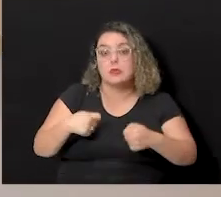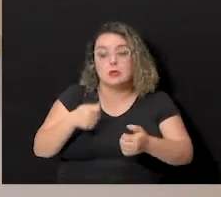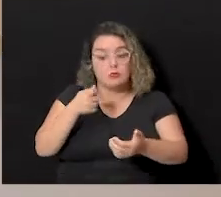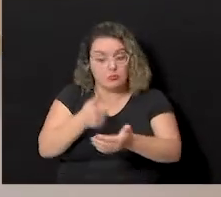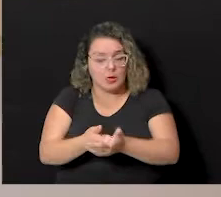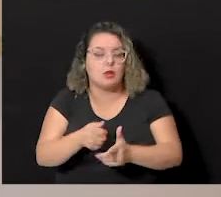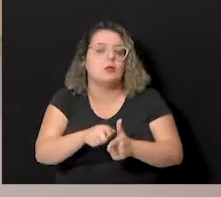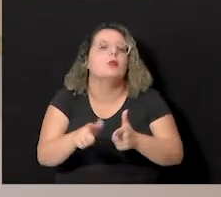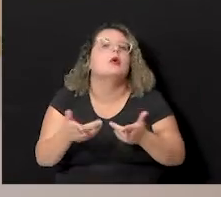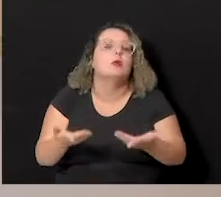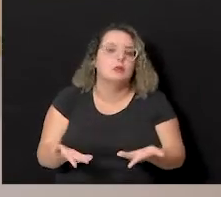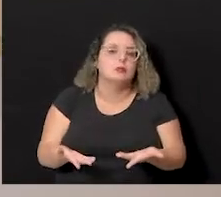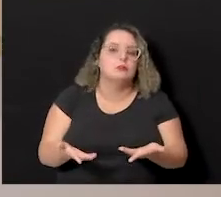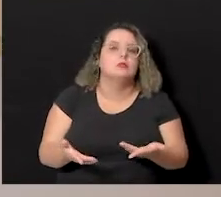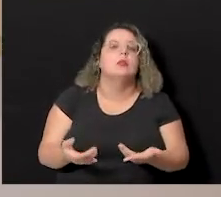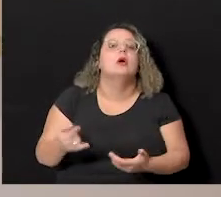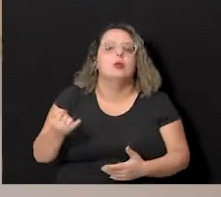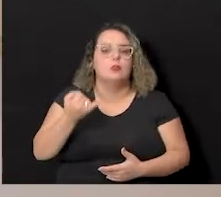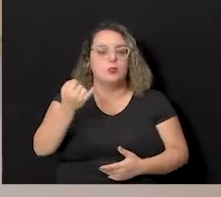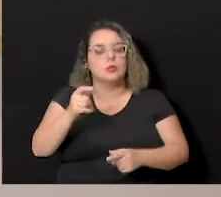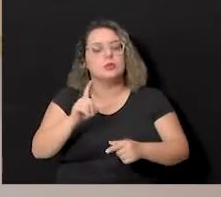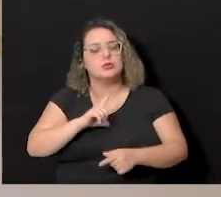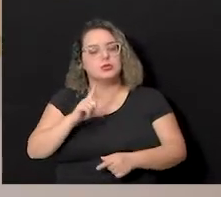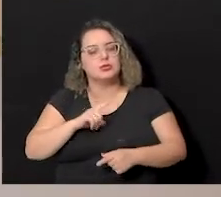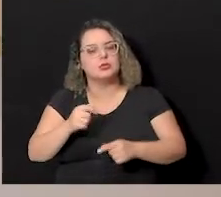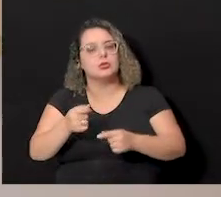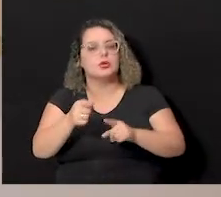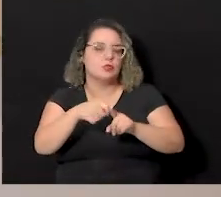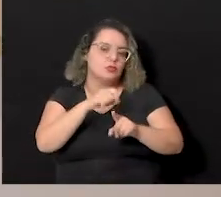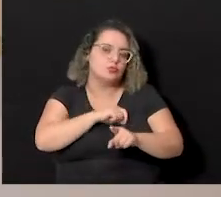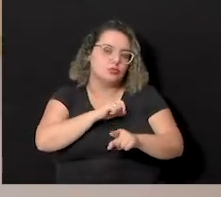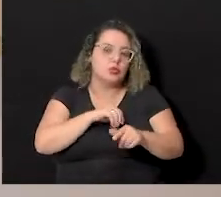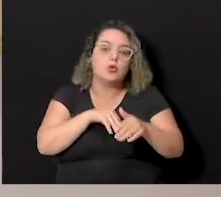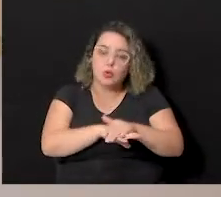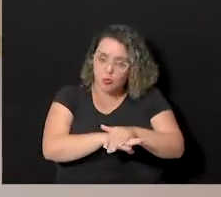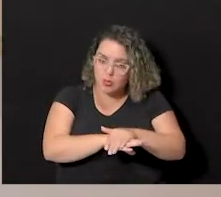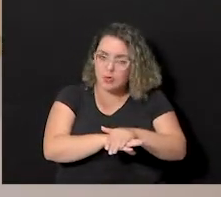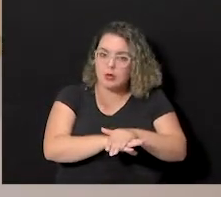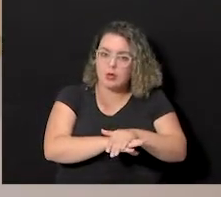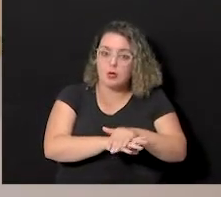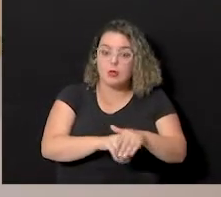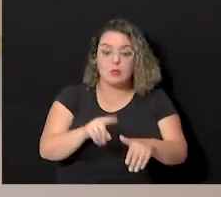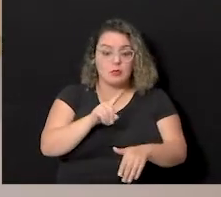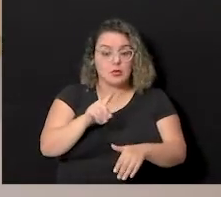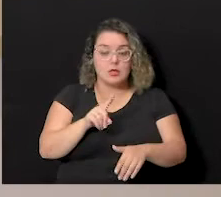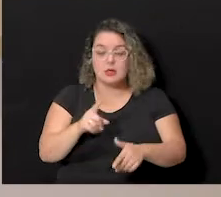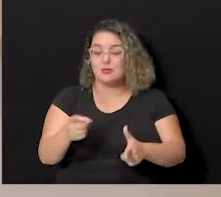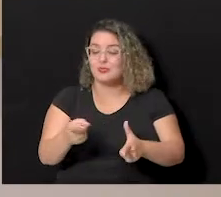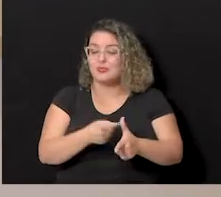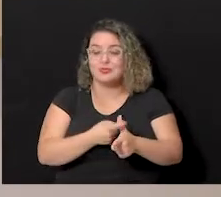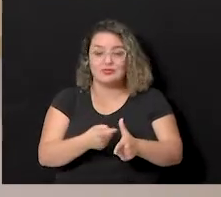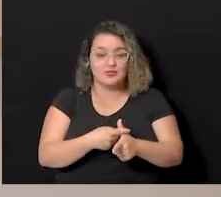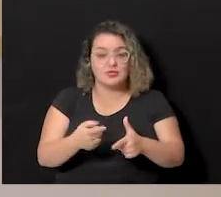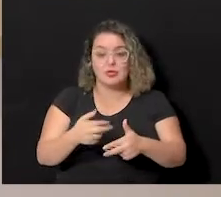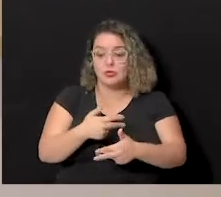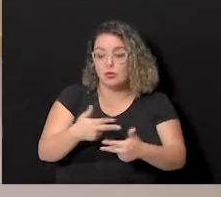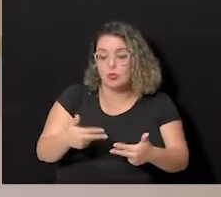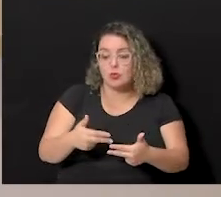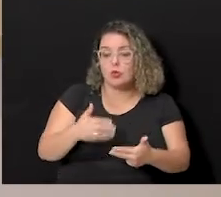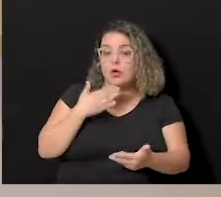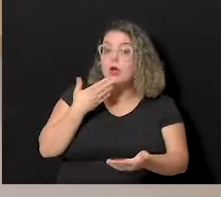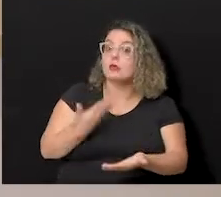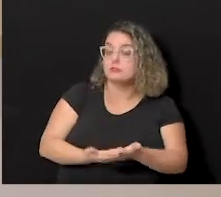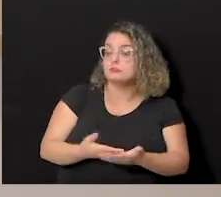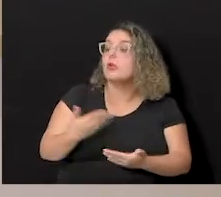você precisa pagar o aluguel. Então é importante ter uma reserva para esses imprevistos, para você não ficar apertado com alguma situação